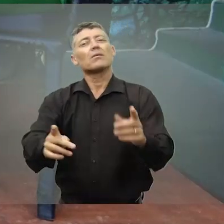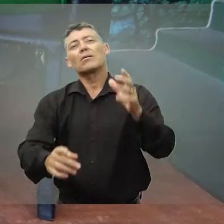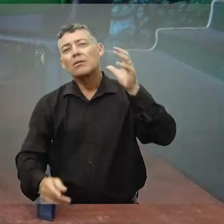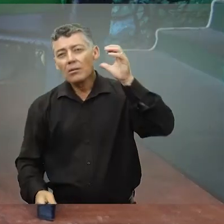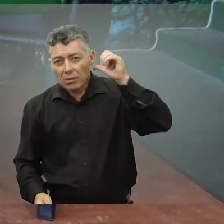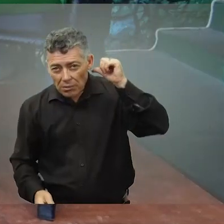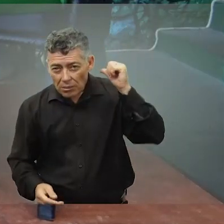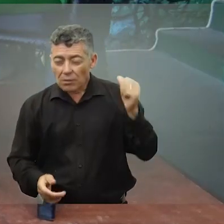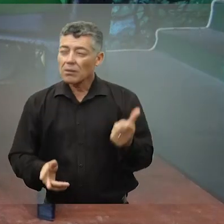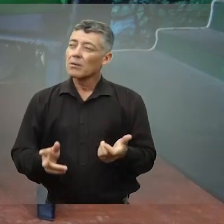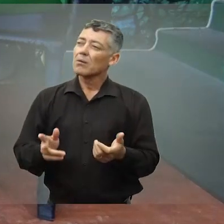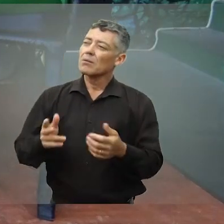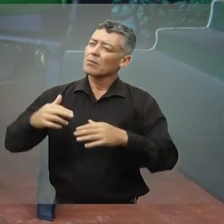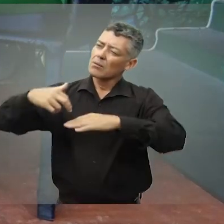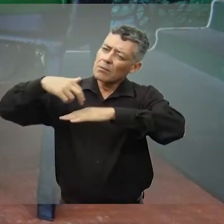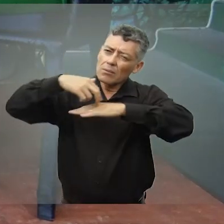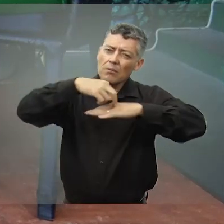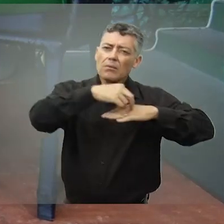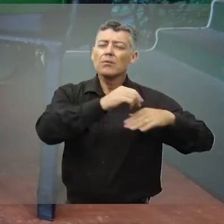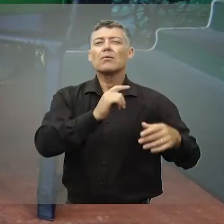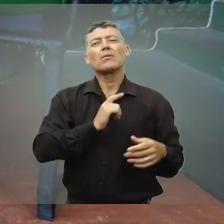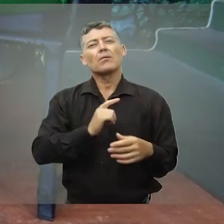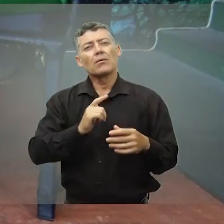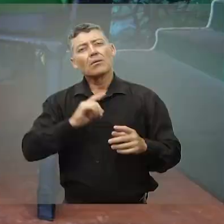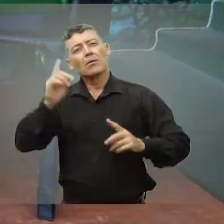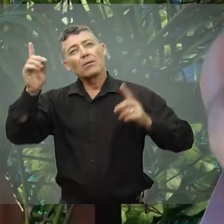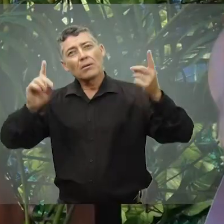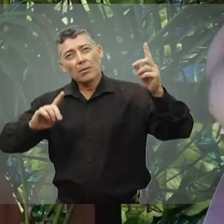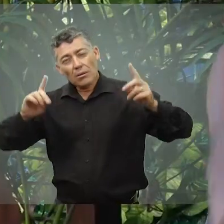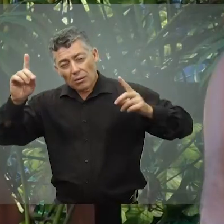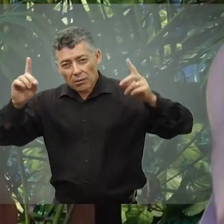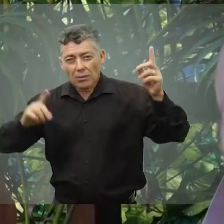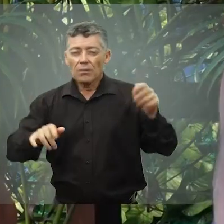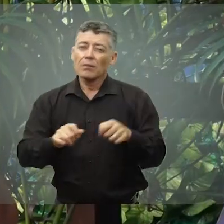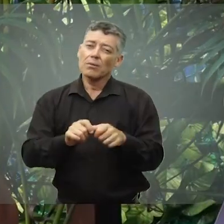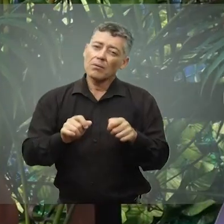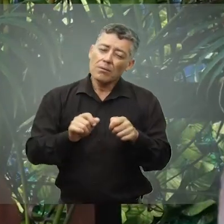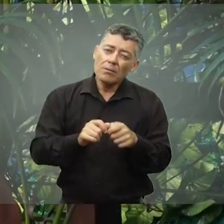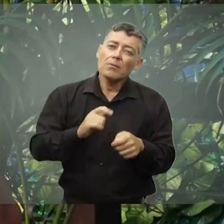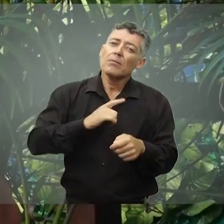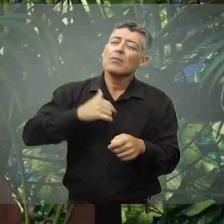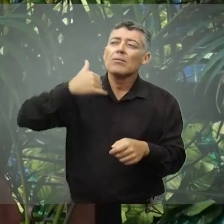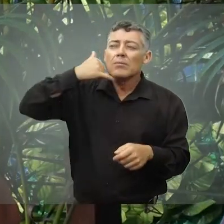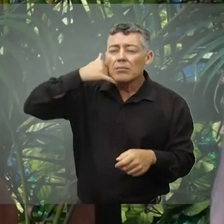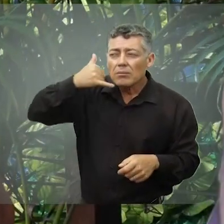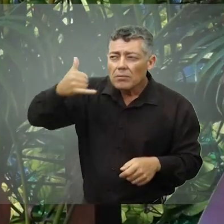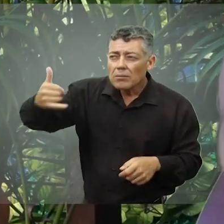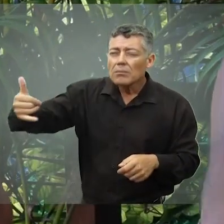em cima de um trio, em pleno carnaval, fazer uma ligação.